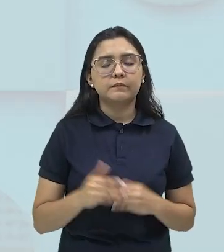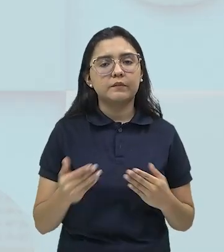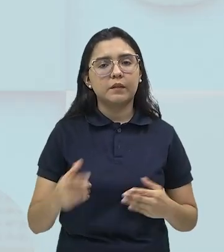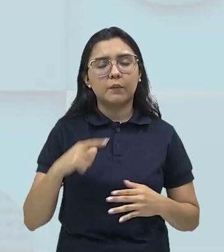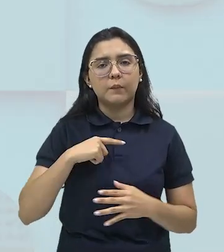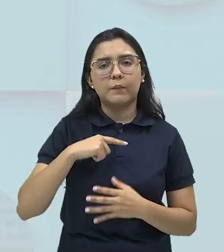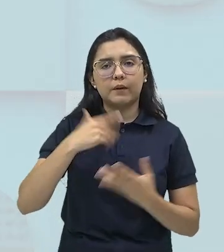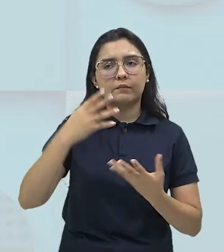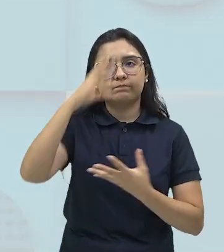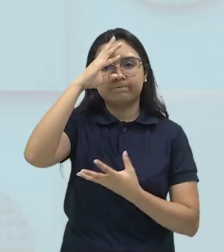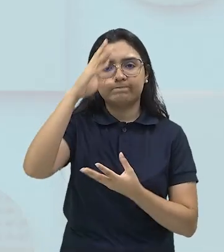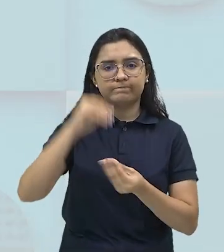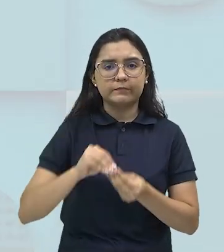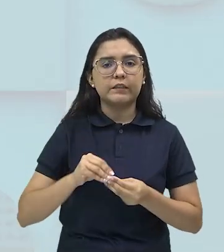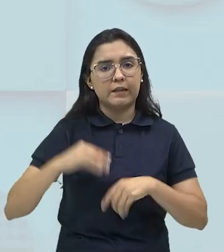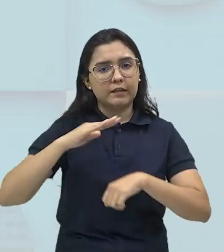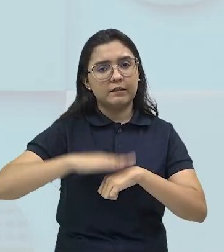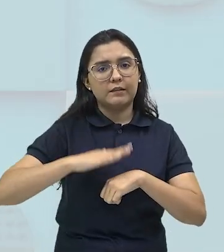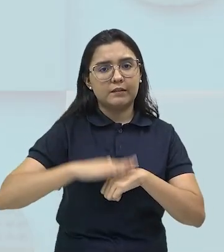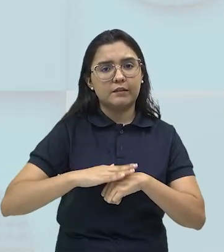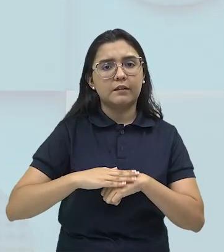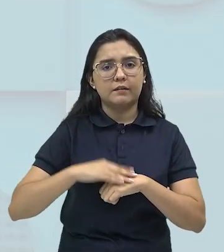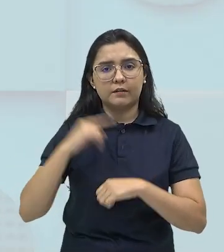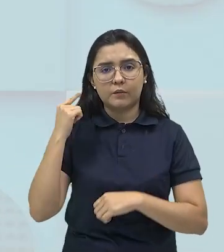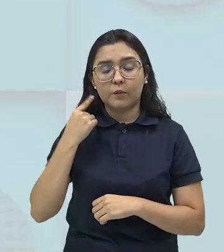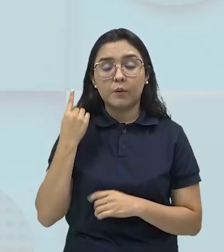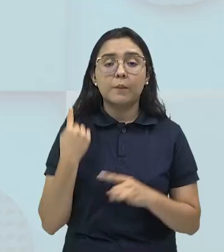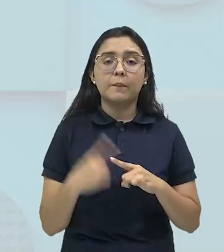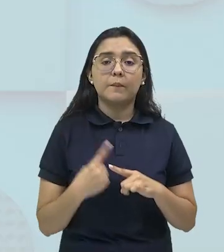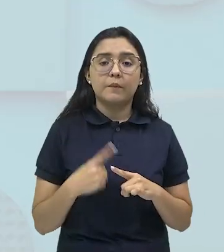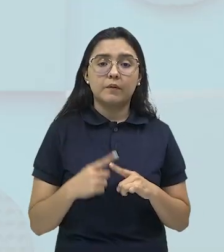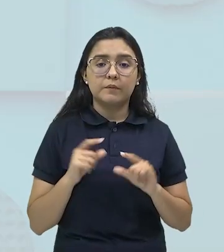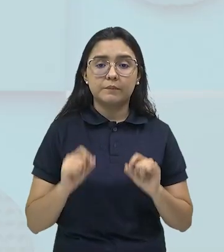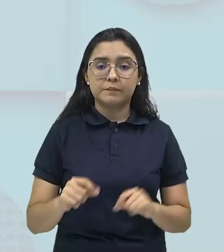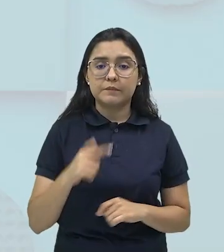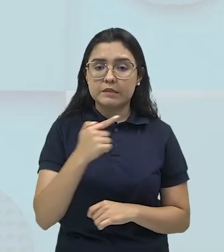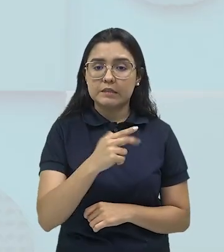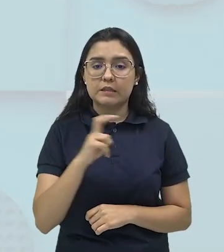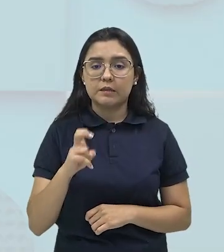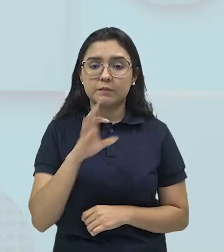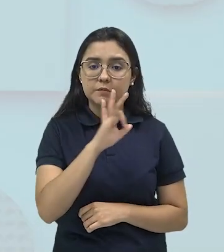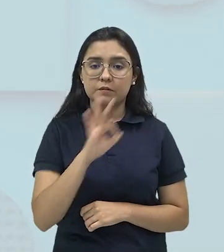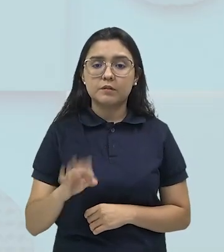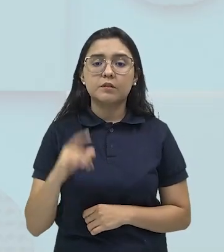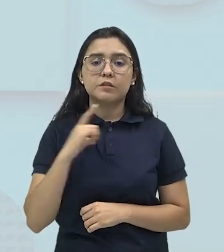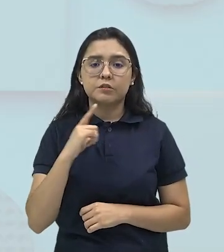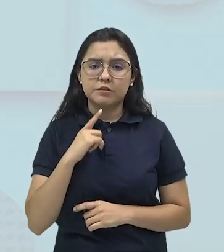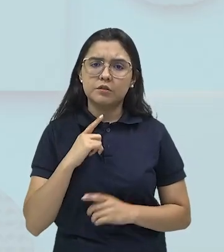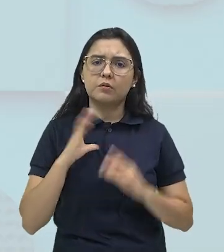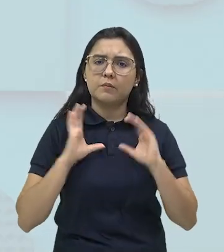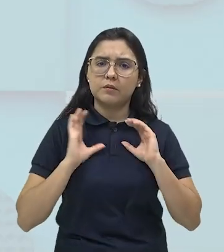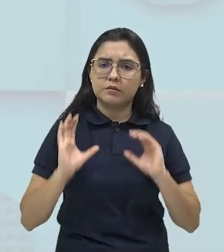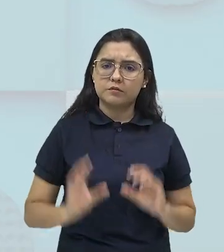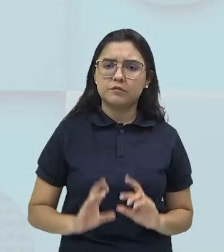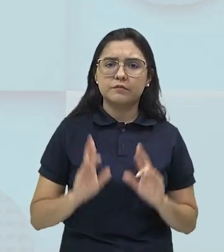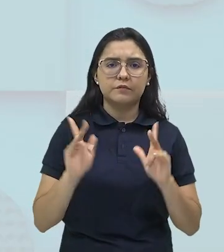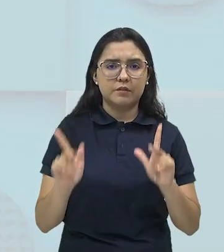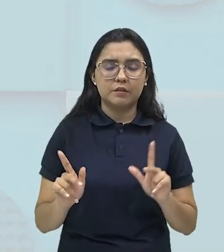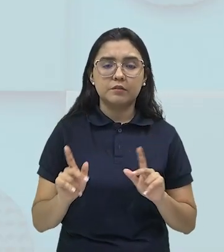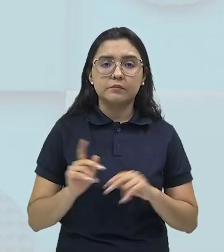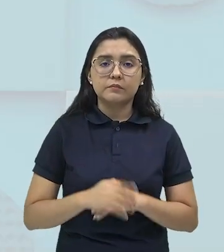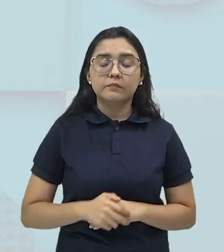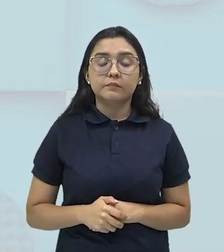louco em relação às outras pessoas, porque 75% tinham algum tipo de comportamento